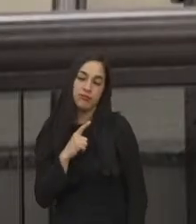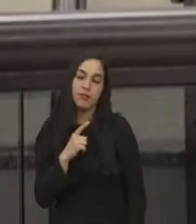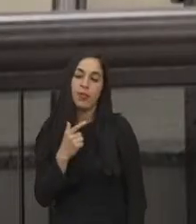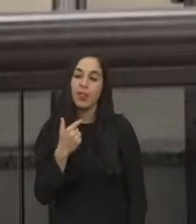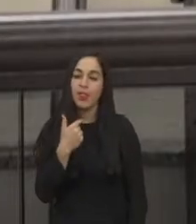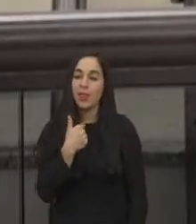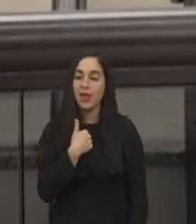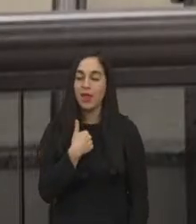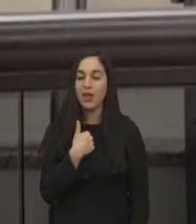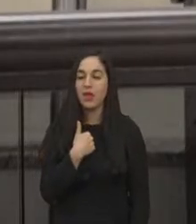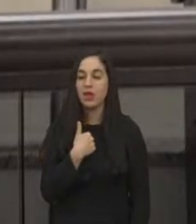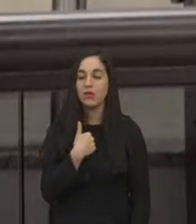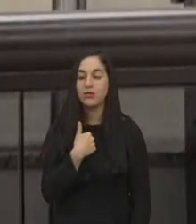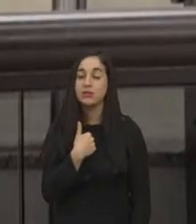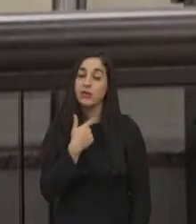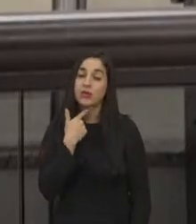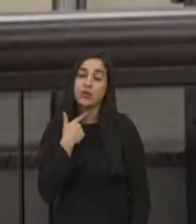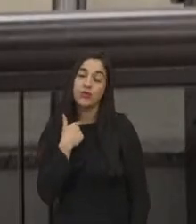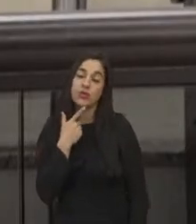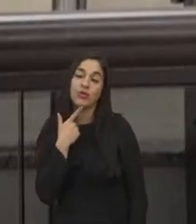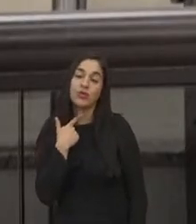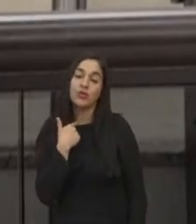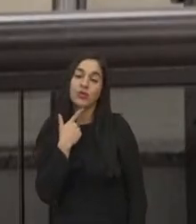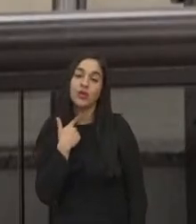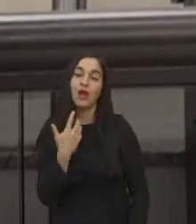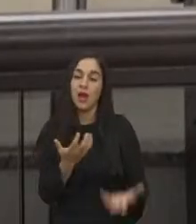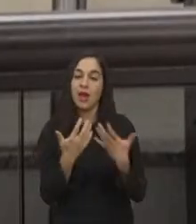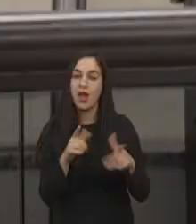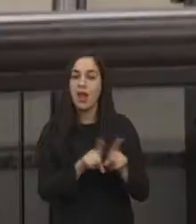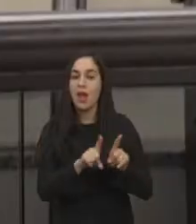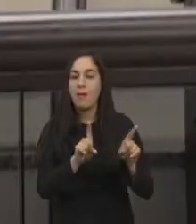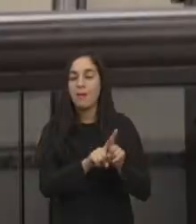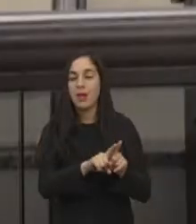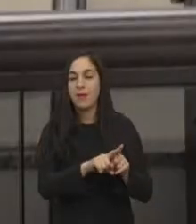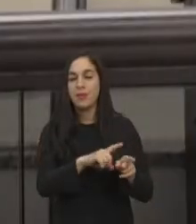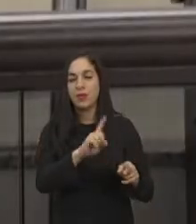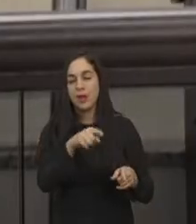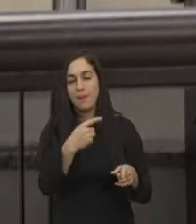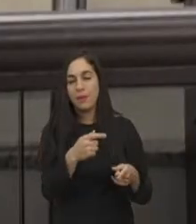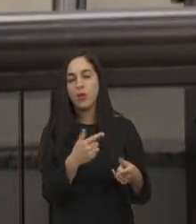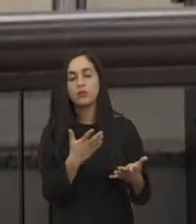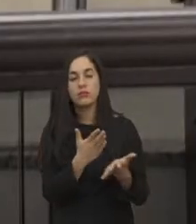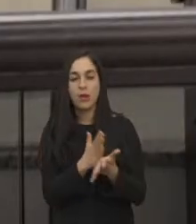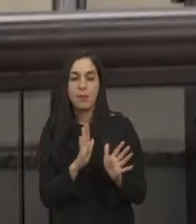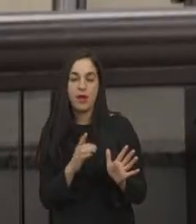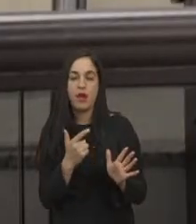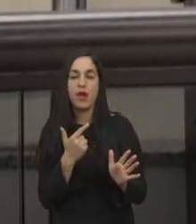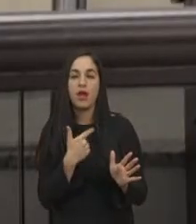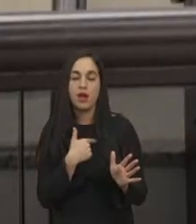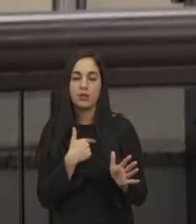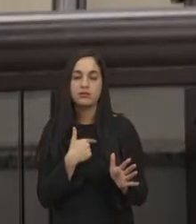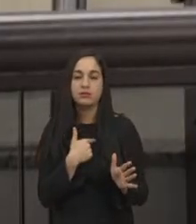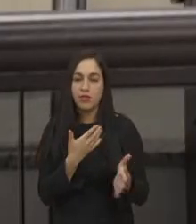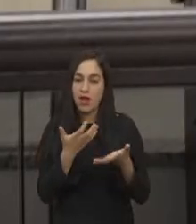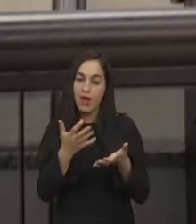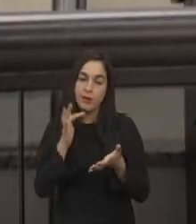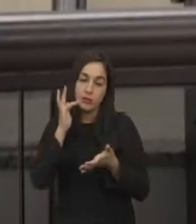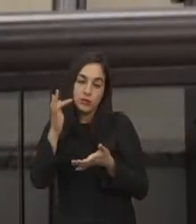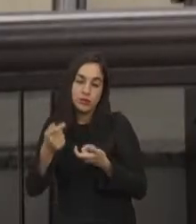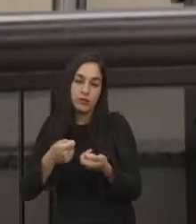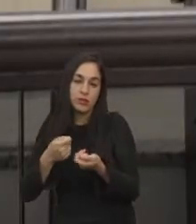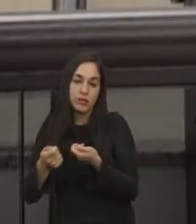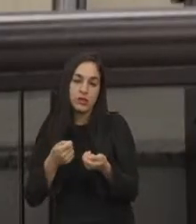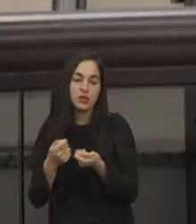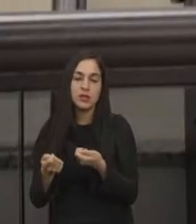eu tenho interesse em evoluir depois de terminar o curso de bacharelado em administração, seguir